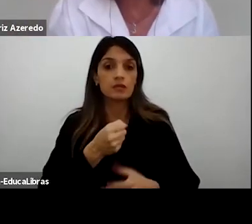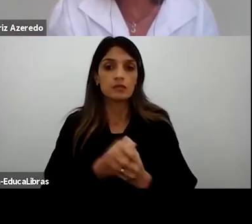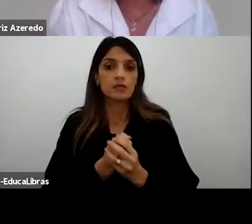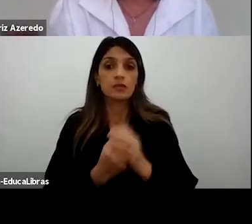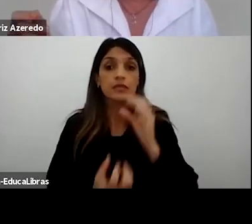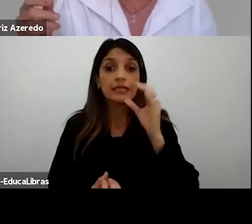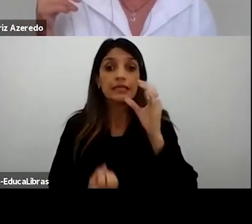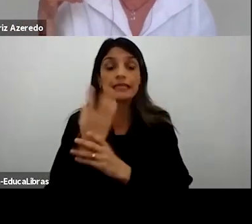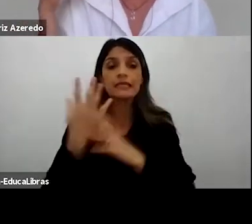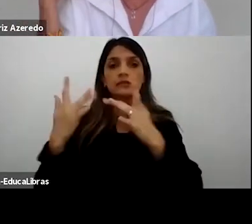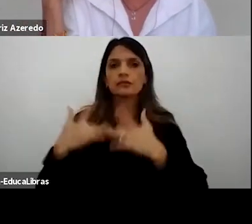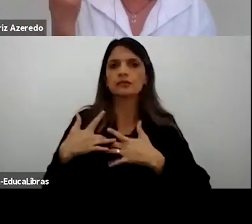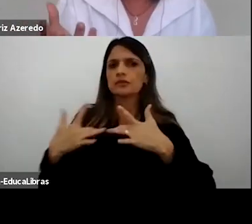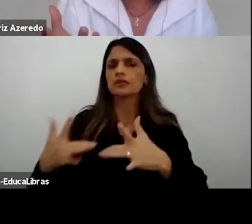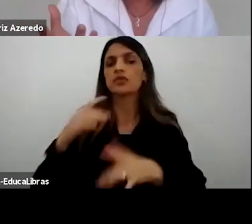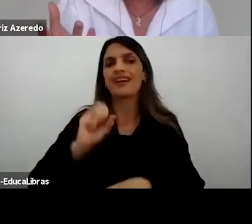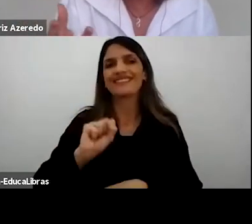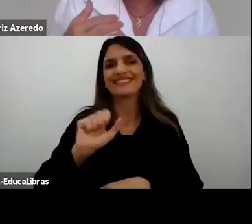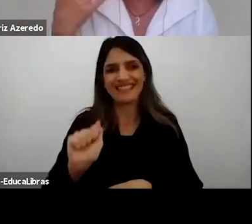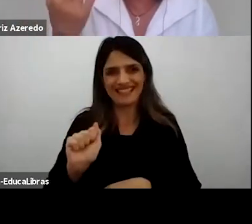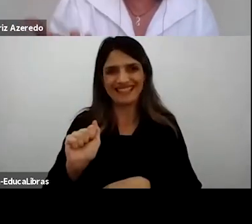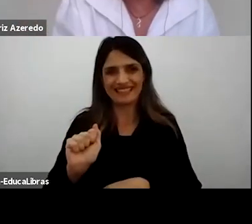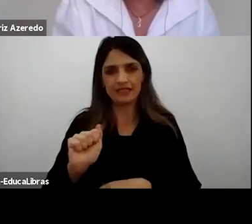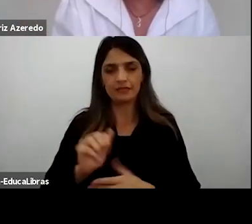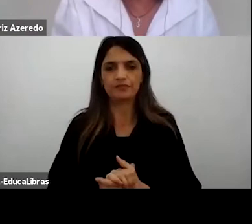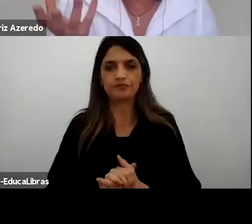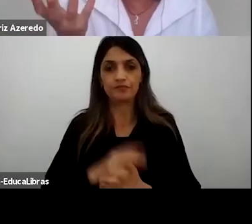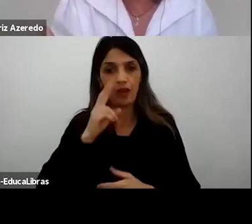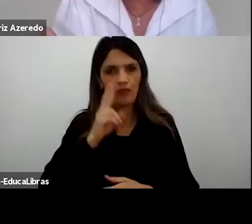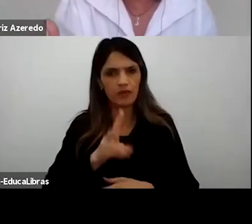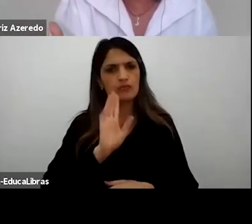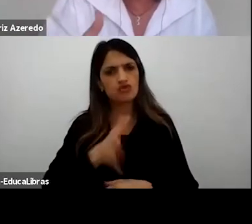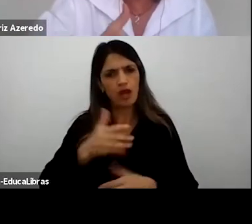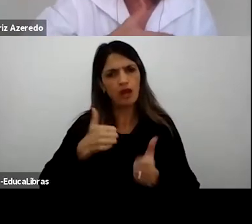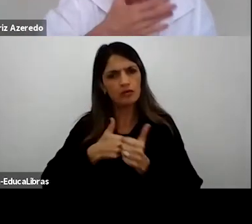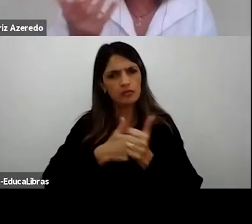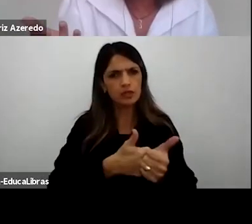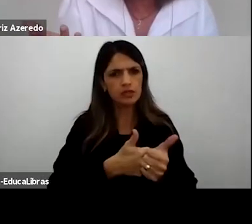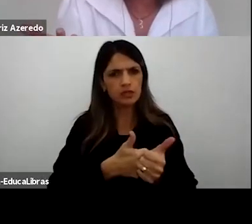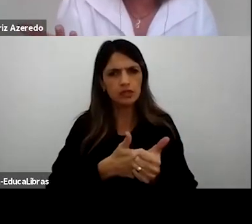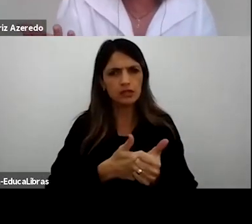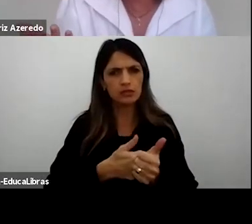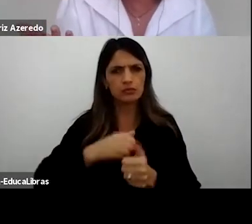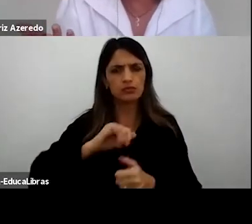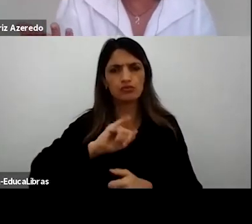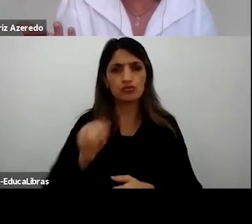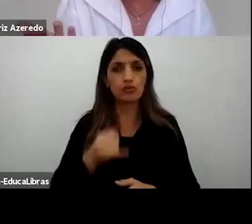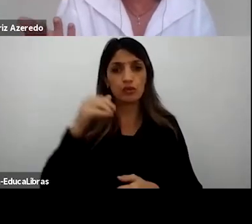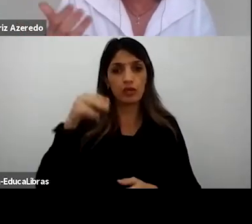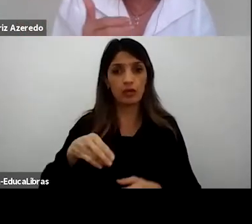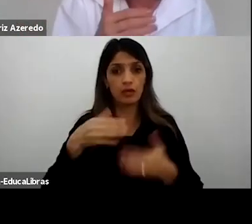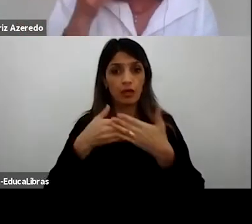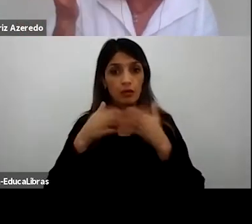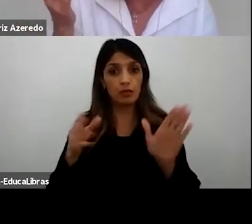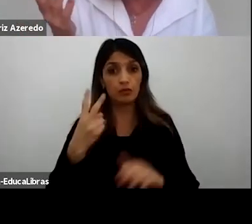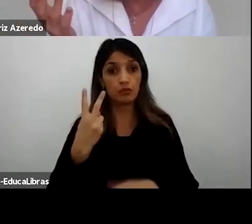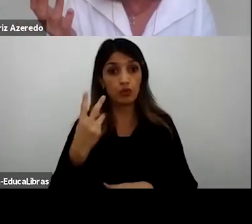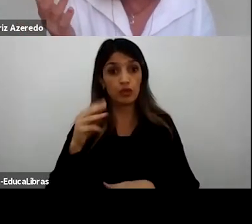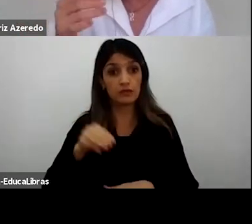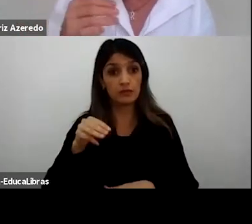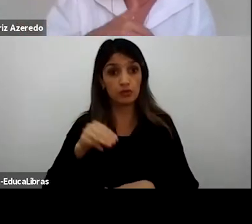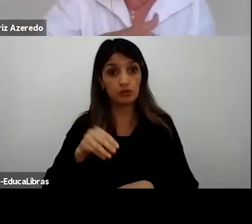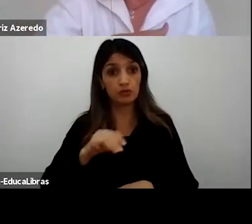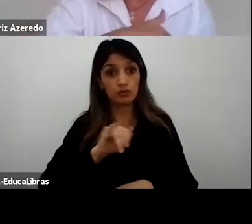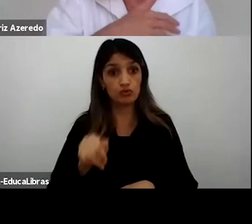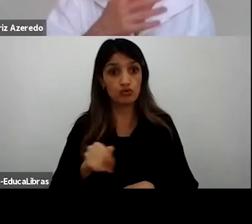Solidariedade S.A., para quem viu, para quem tem acompanhado o Jornal Nacional, abrir 2 minutos do Jornal Nacional, que não é